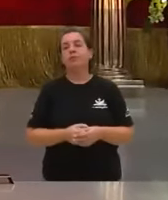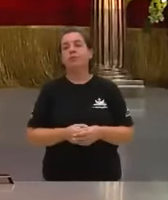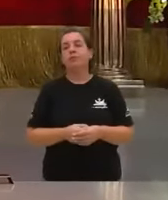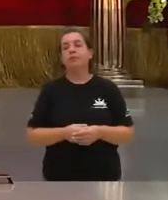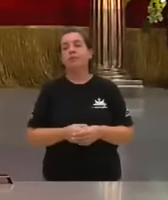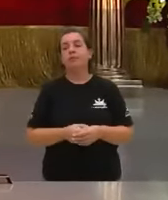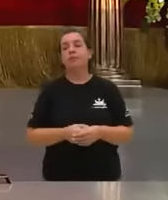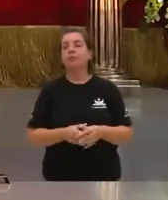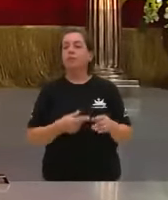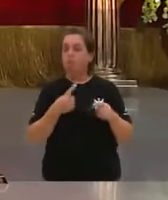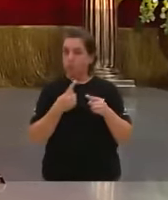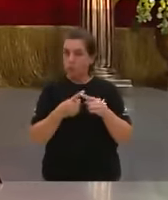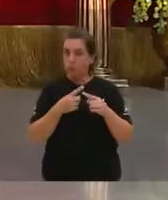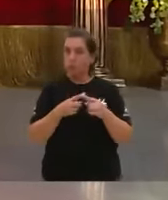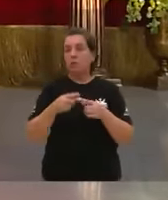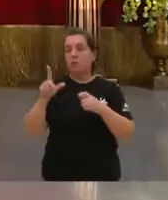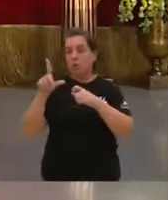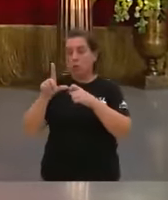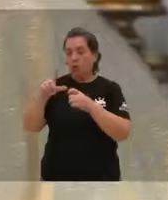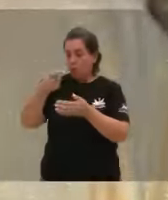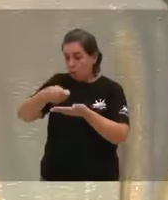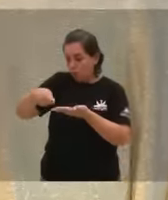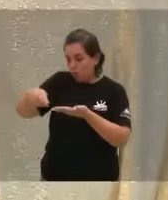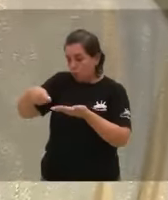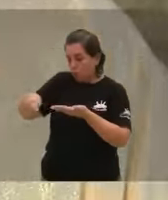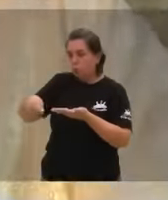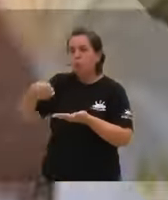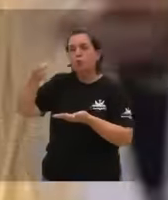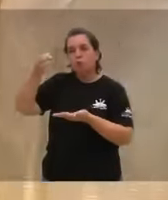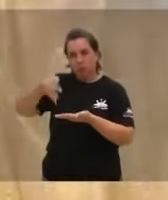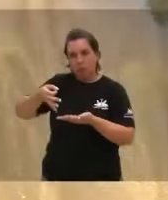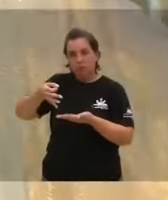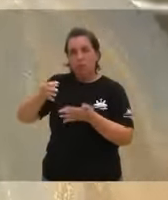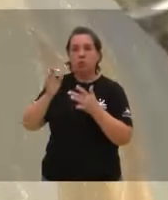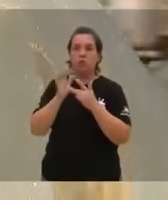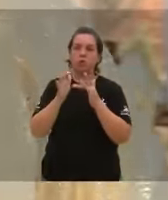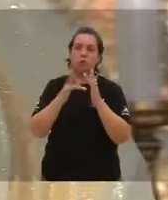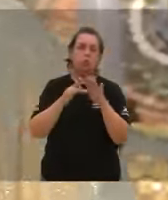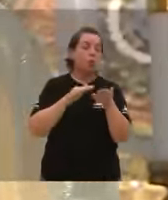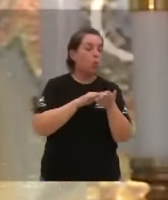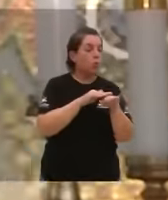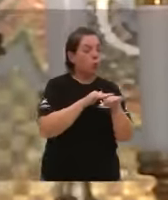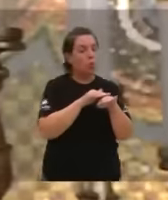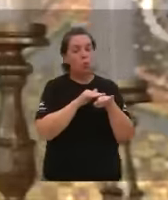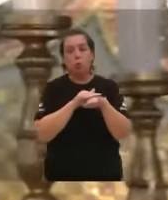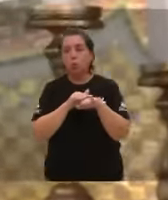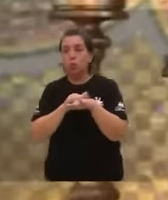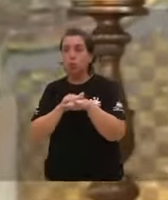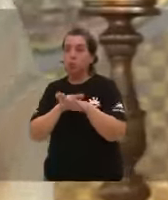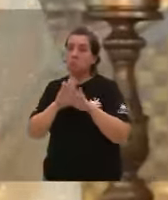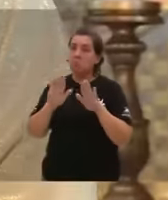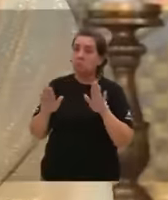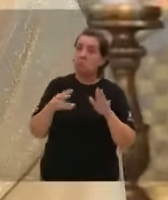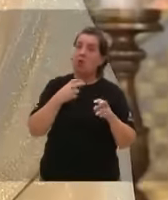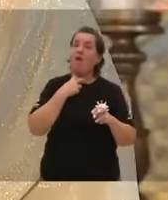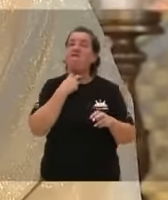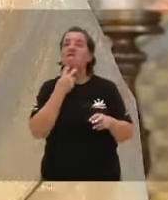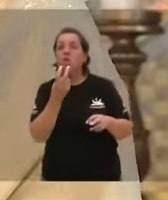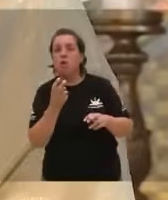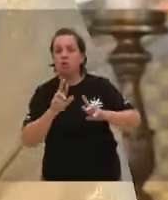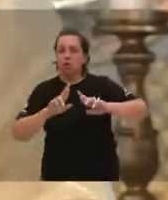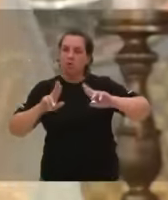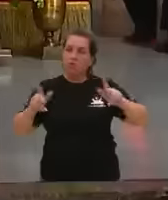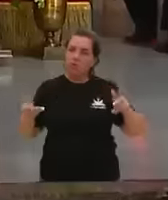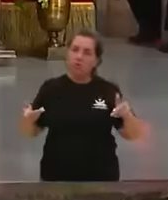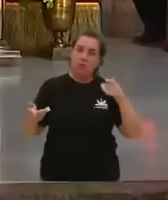Para Lucas escrever isso, certamente Jesus estava conversando, mudou o tom da voz.